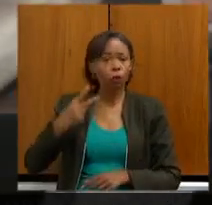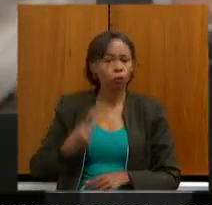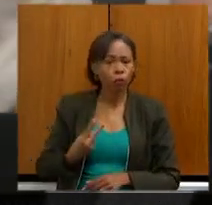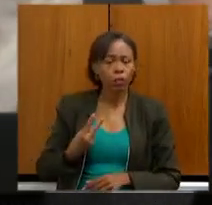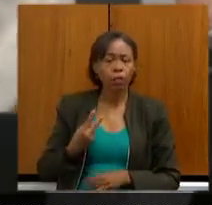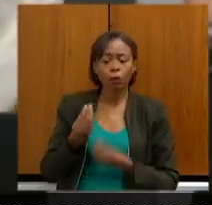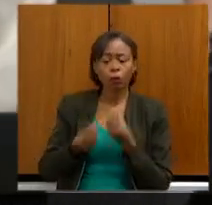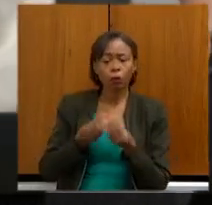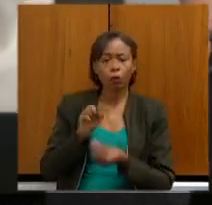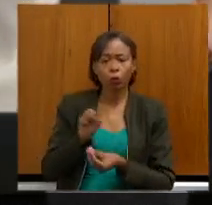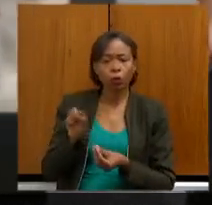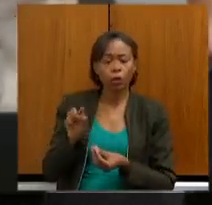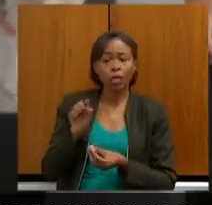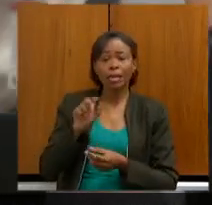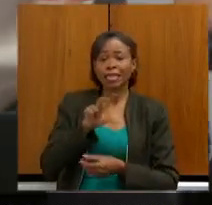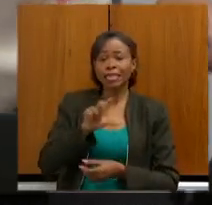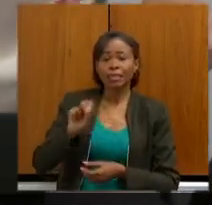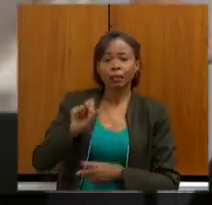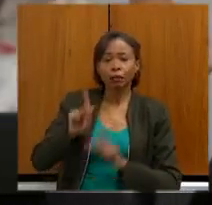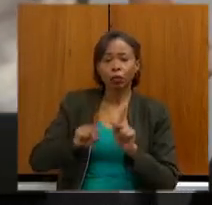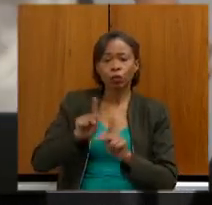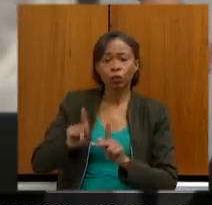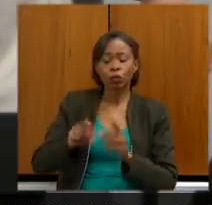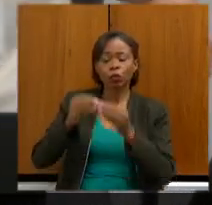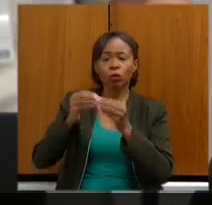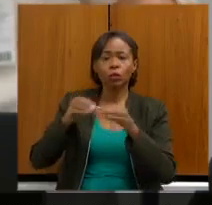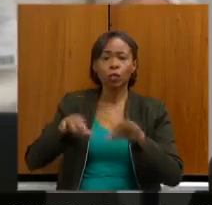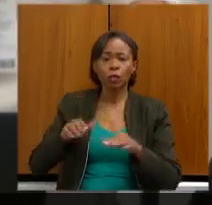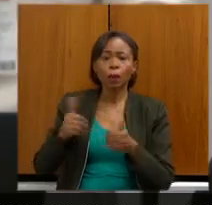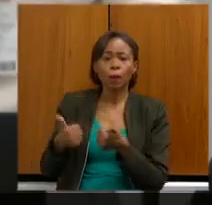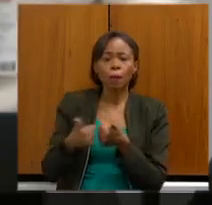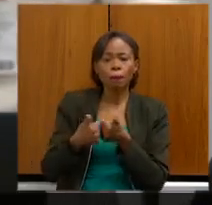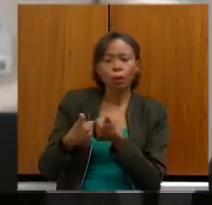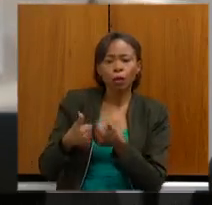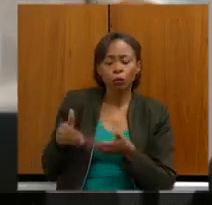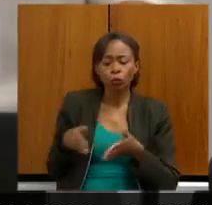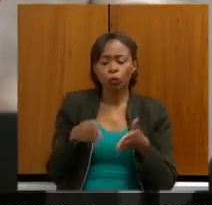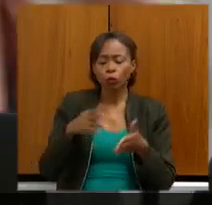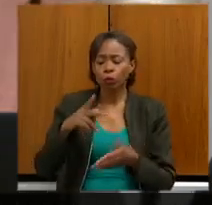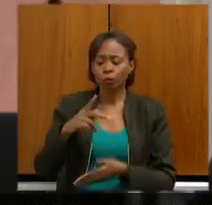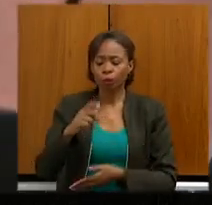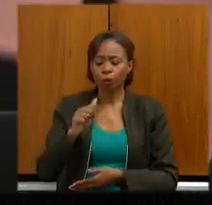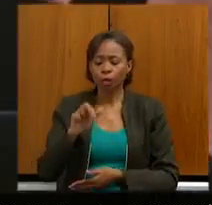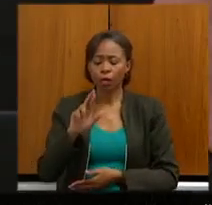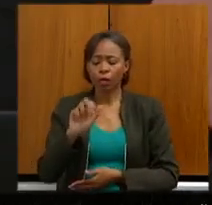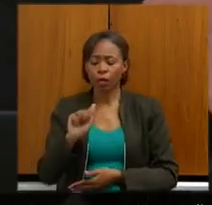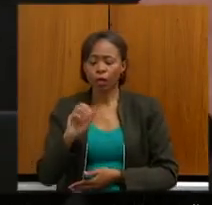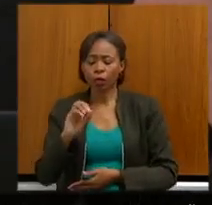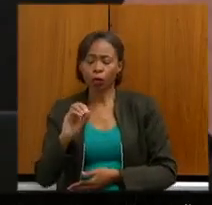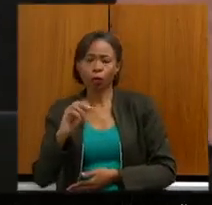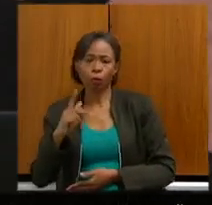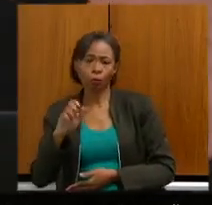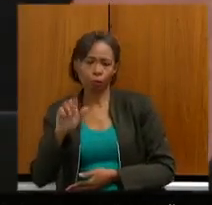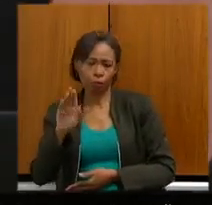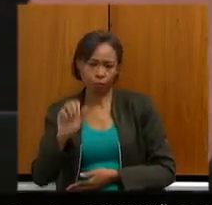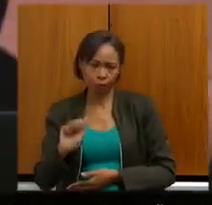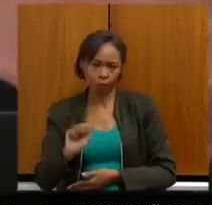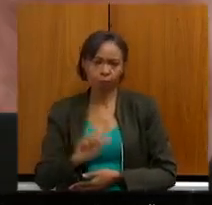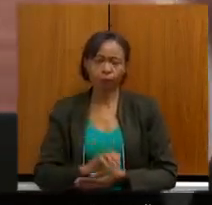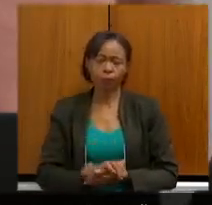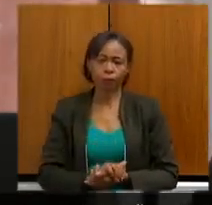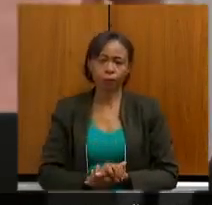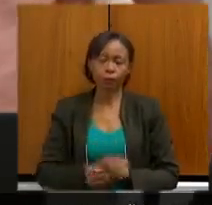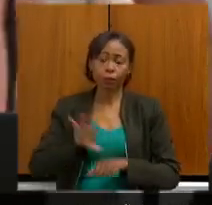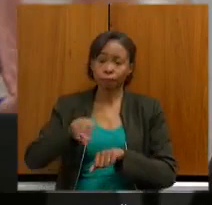atingido de cerca de 500 pessoas que vivem na proximidade do Rio Paraopeba na comunidade de taquaras o que